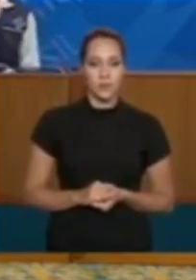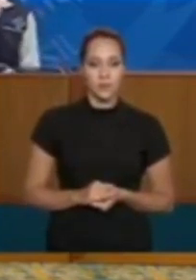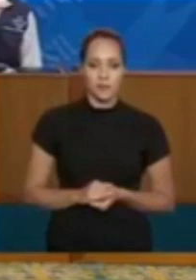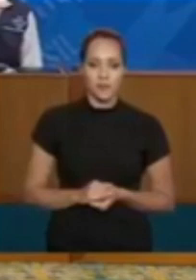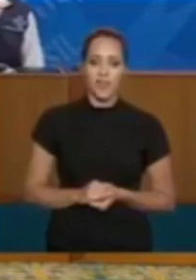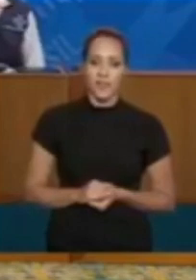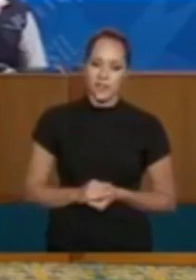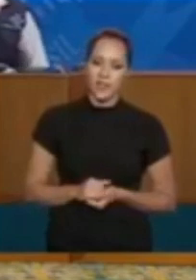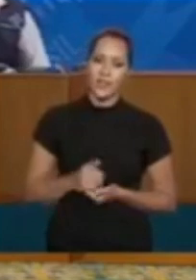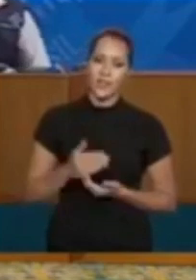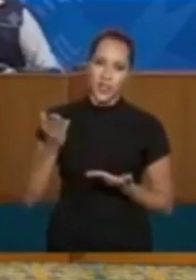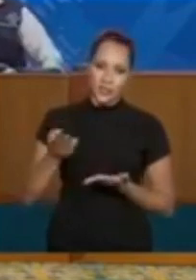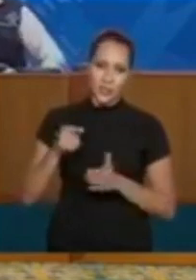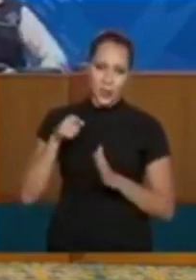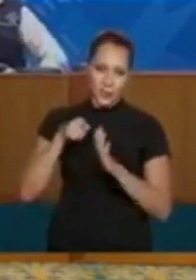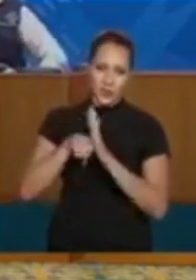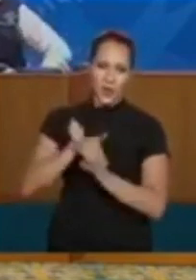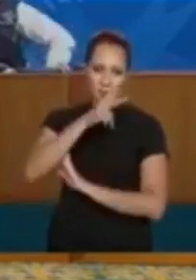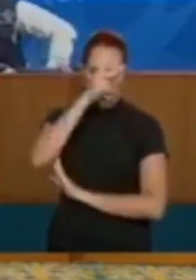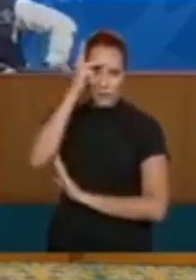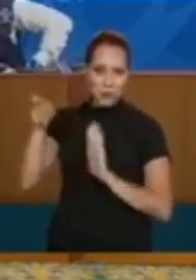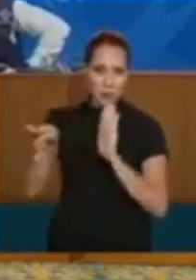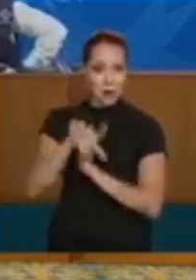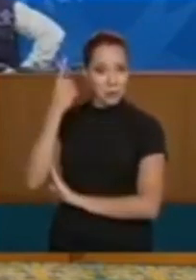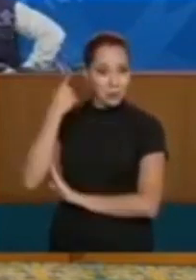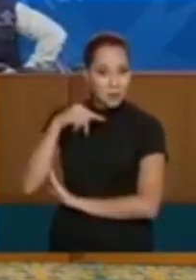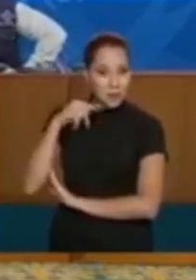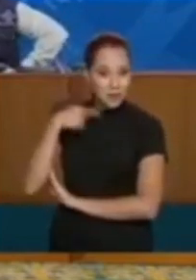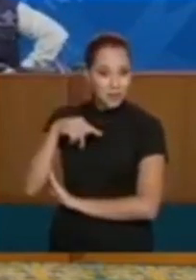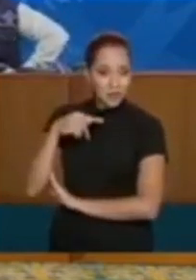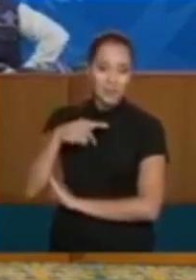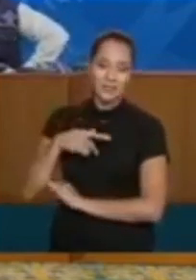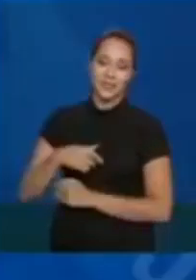Logo para um mineiro se perguntar isso.